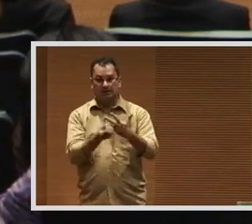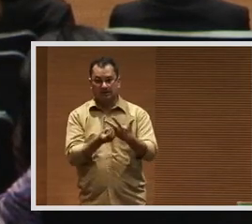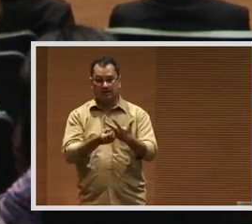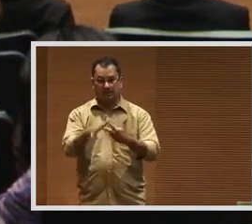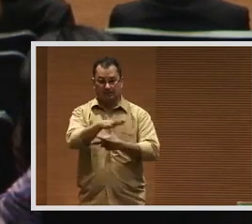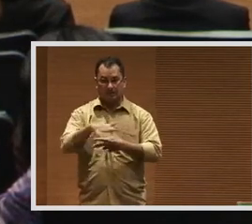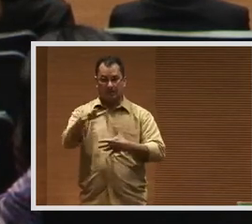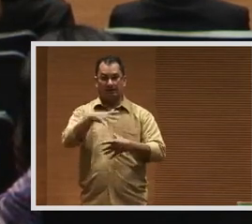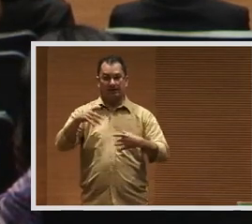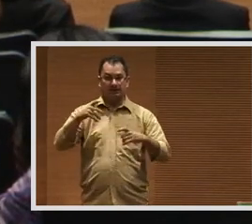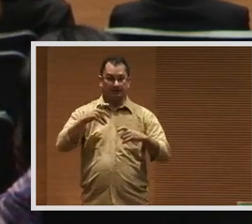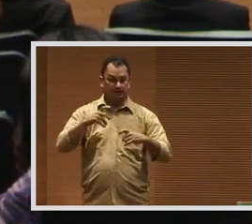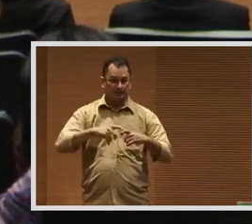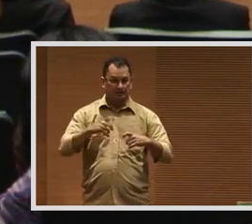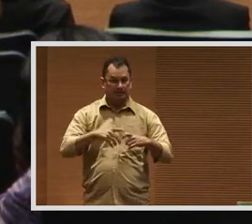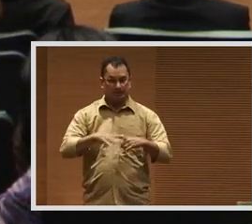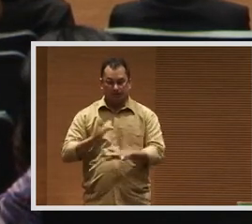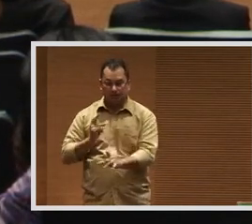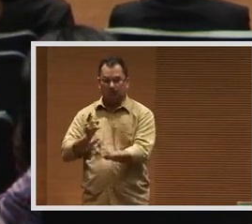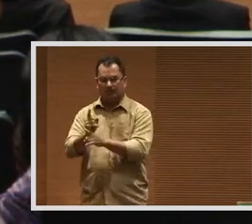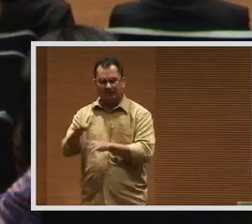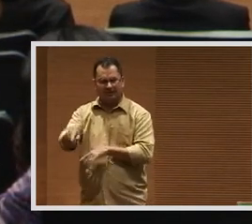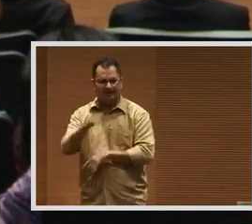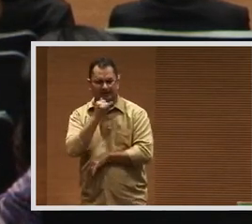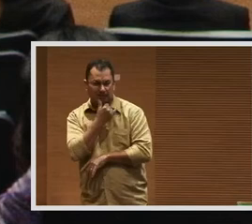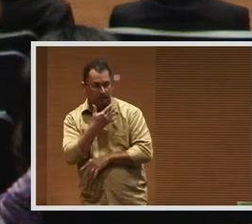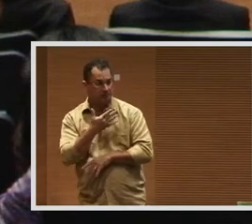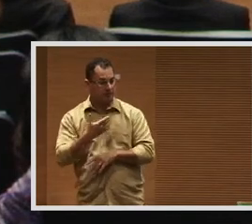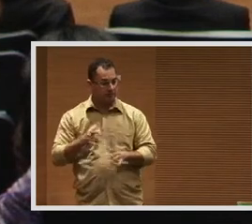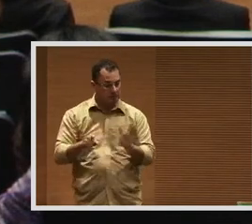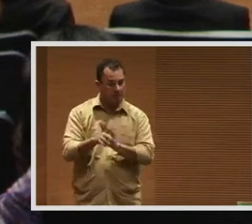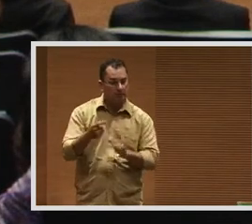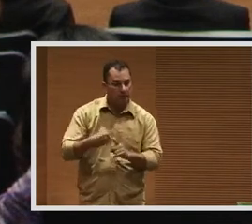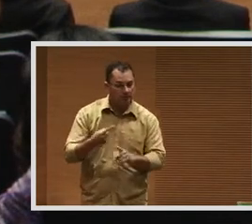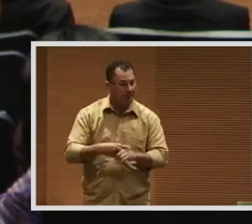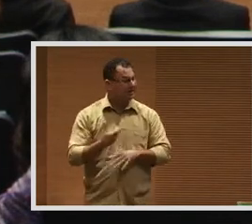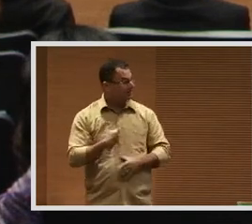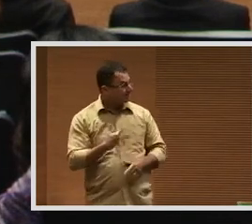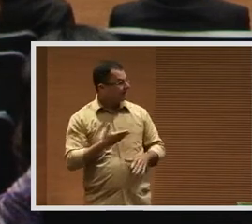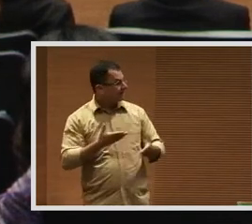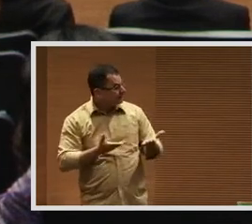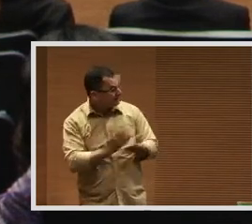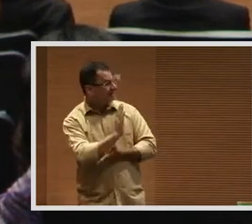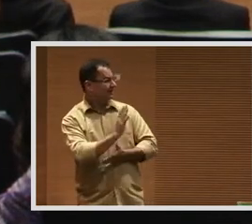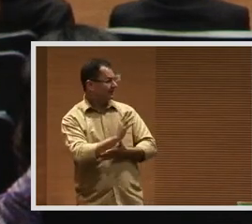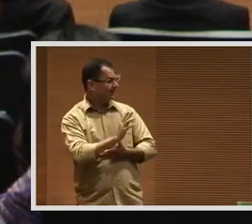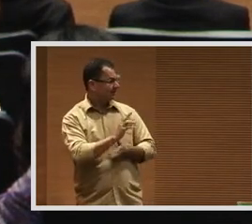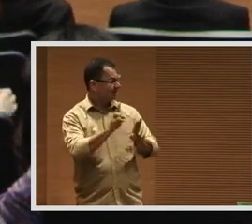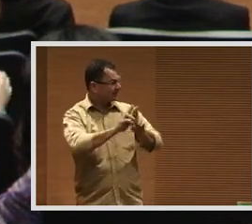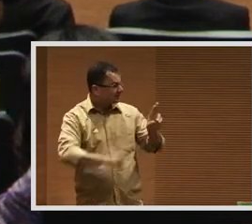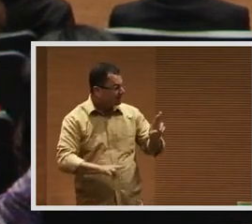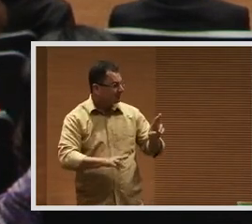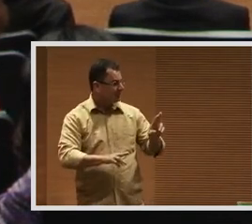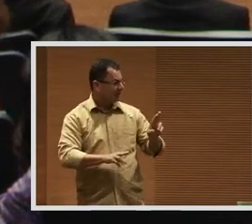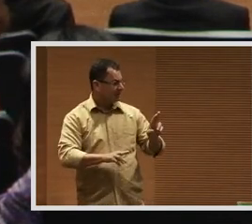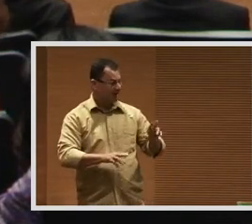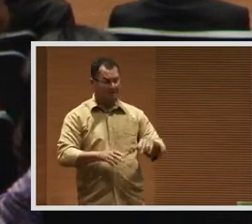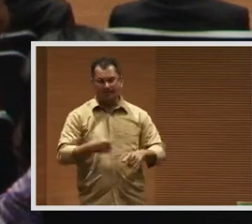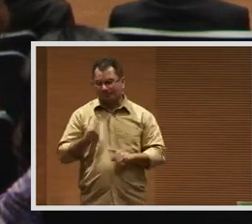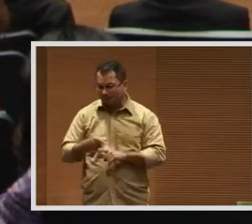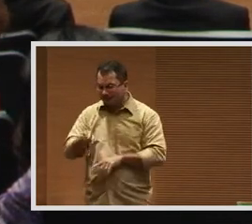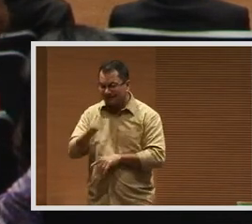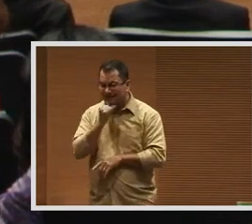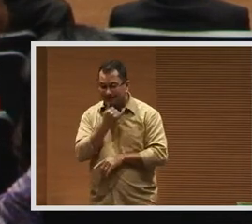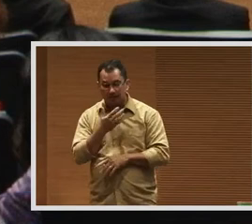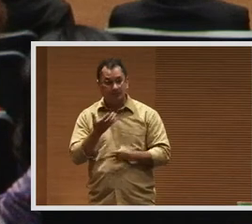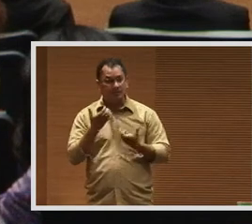ela estava meio triste, eu perguntei por quê. Ela falou, não, porque eu passei para a UFRJ. Eu disse, mas por que você está triste? Porque eu quero passar